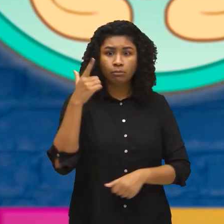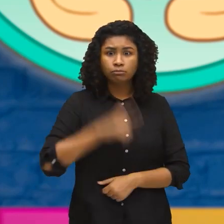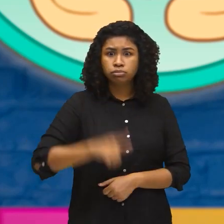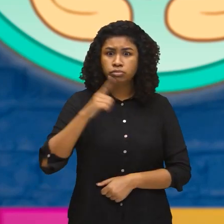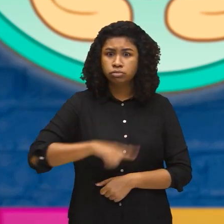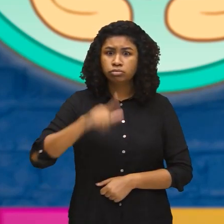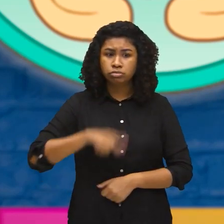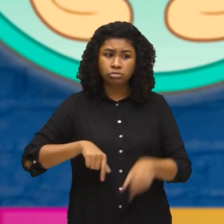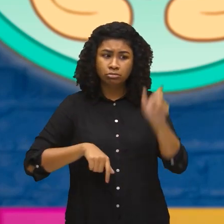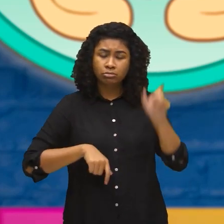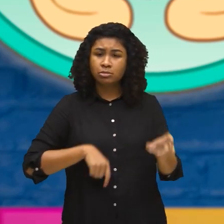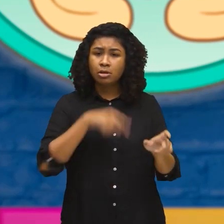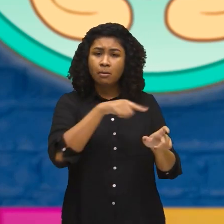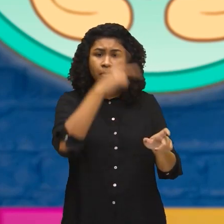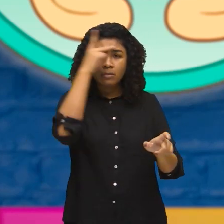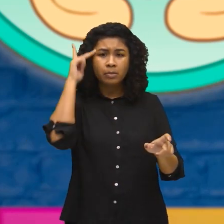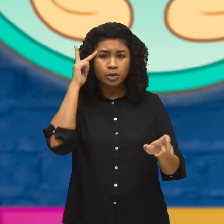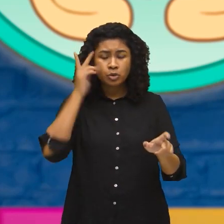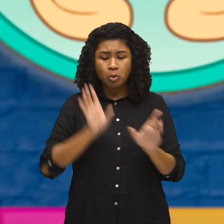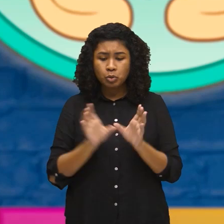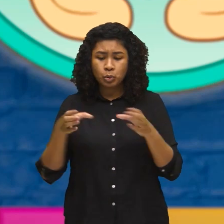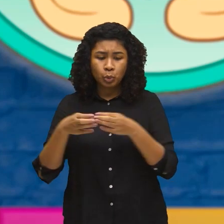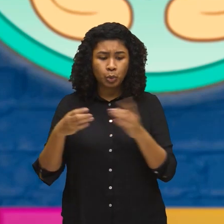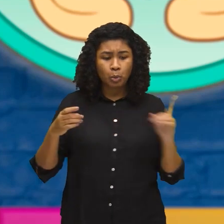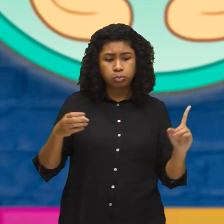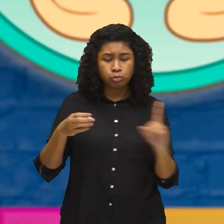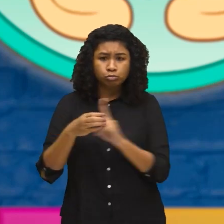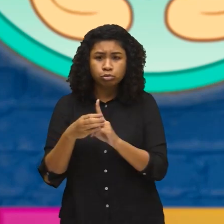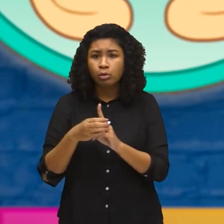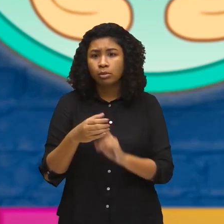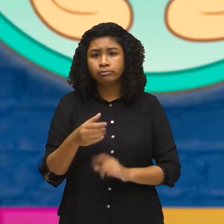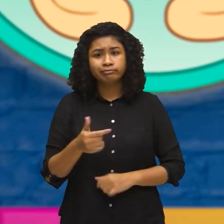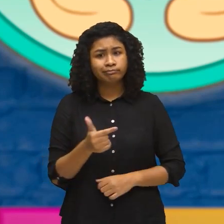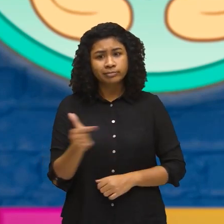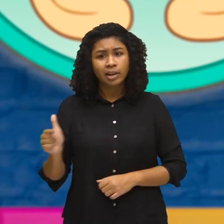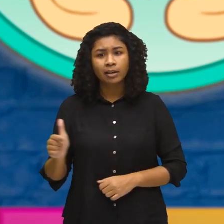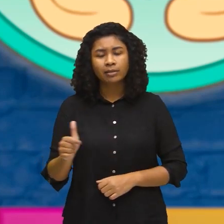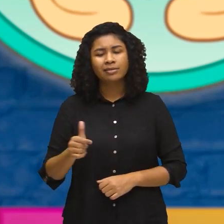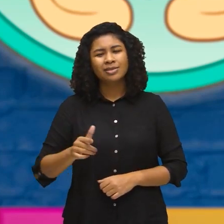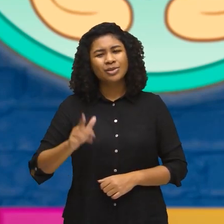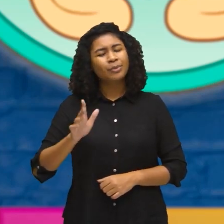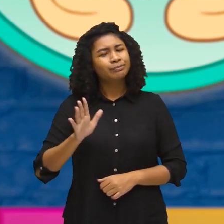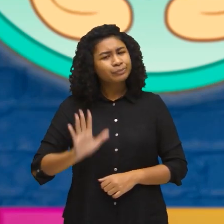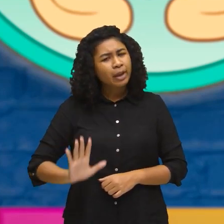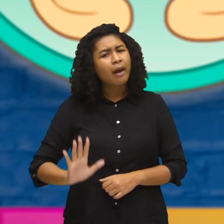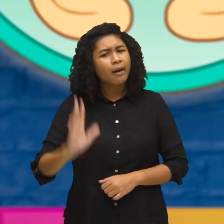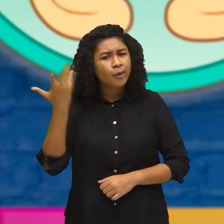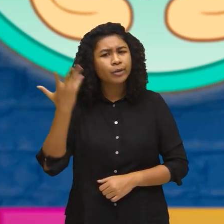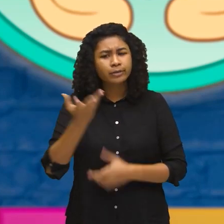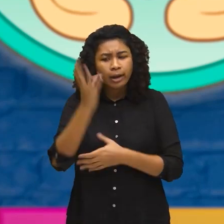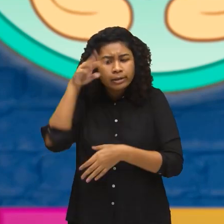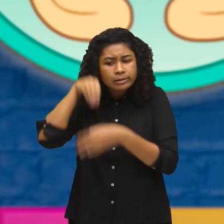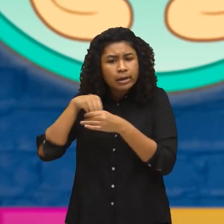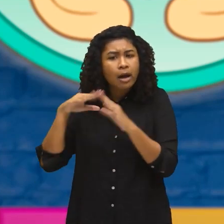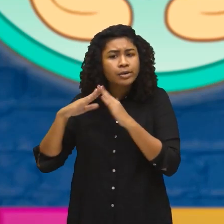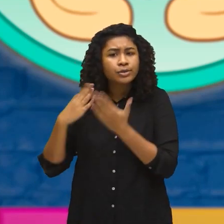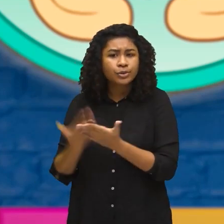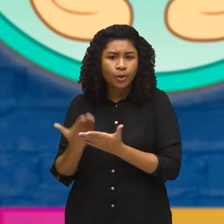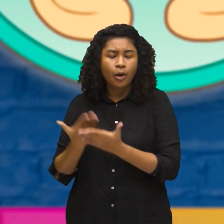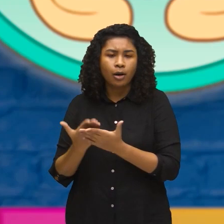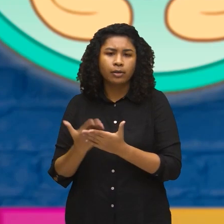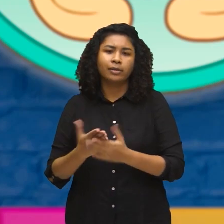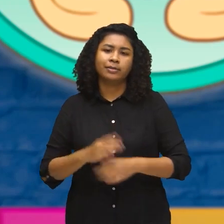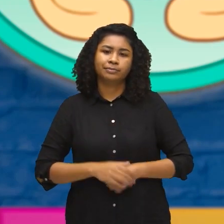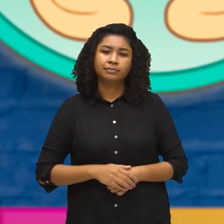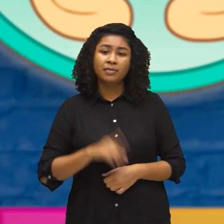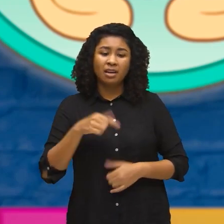não é aceito no grupo. Geralmente, isso pode acontecer na escola, né? A Ana falou que era uma brincadeira de mau gosto.